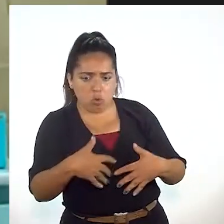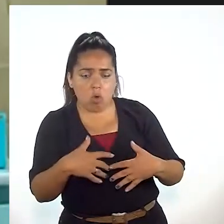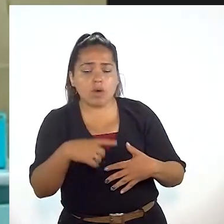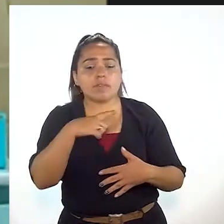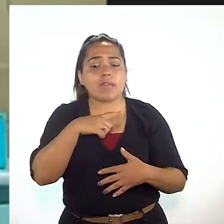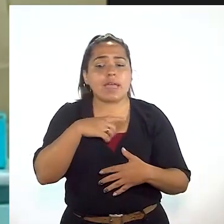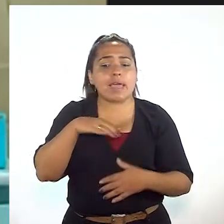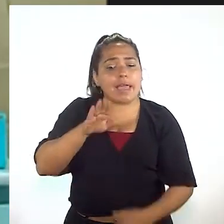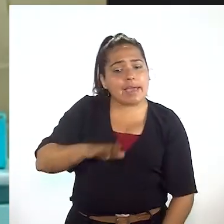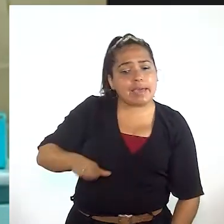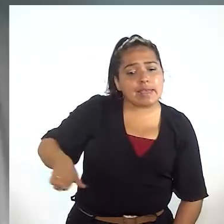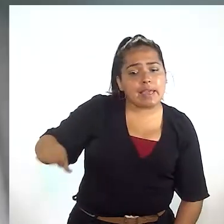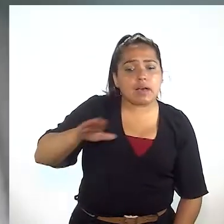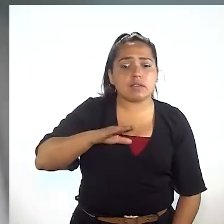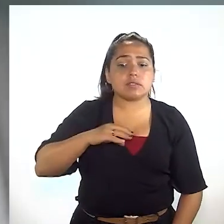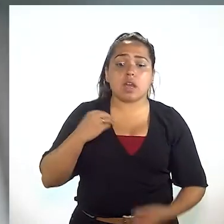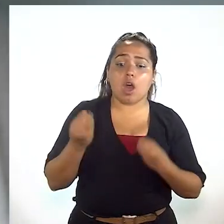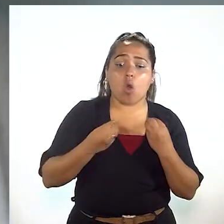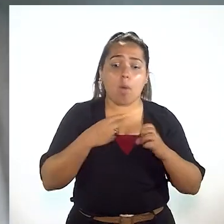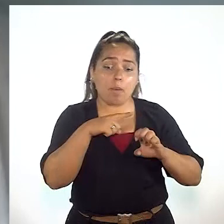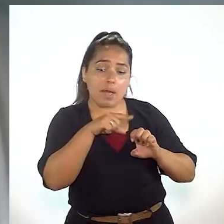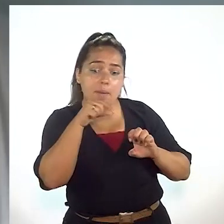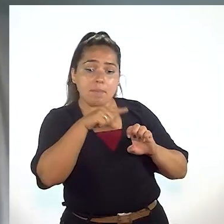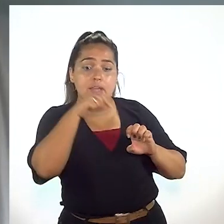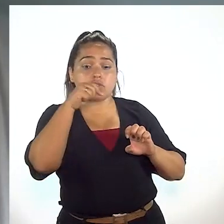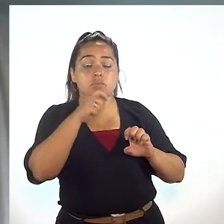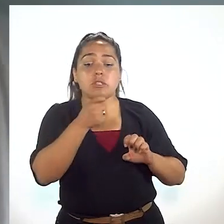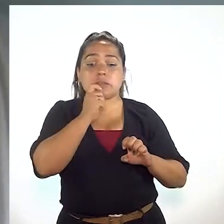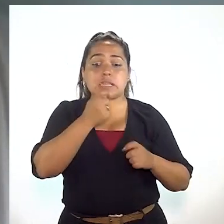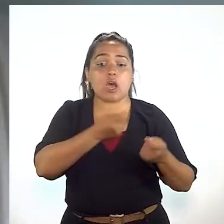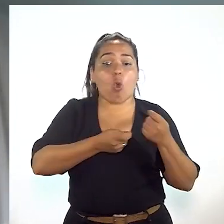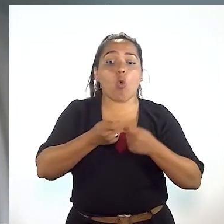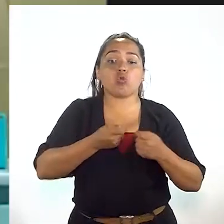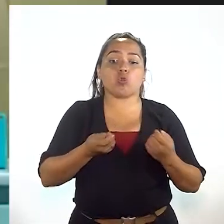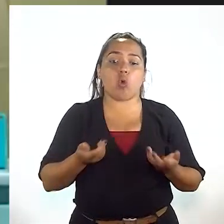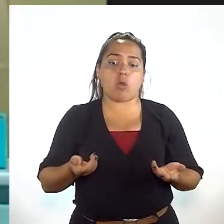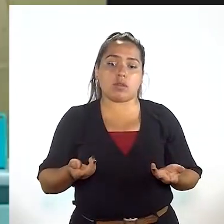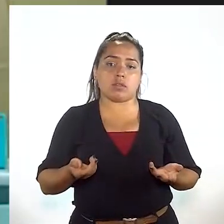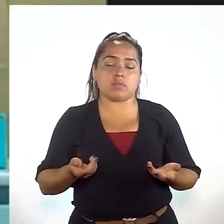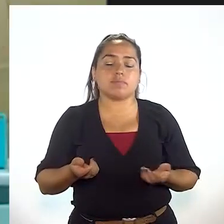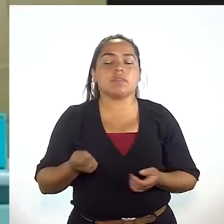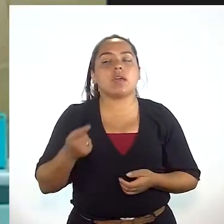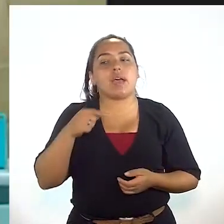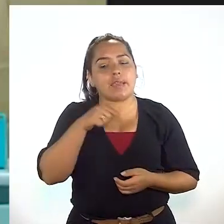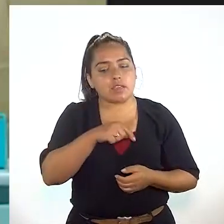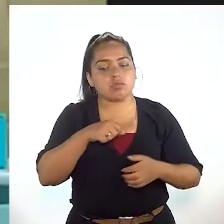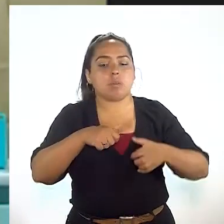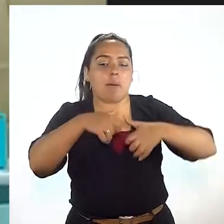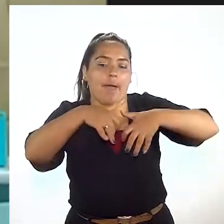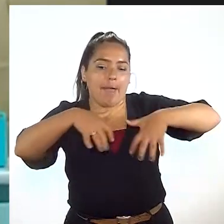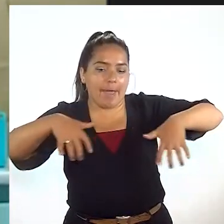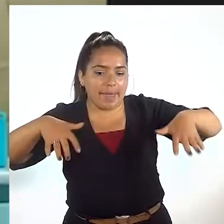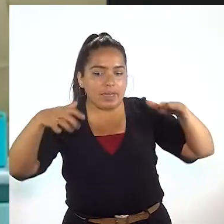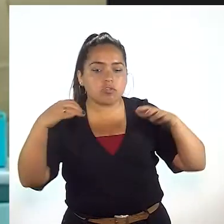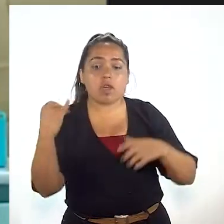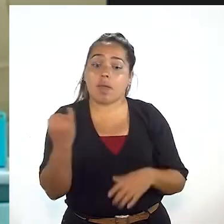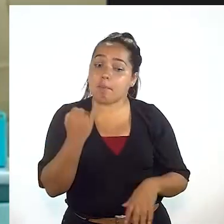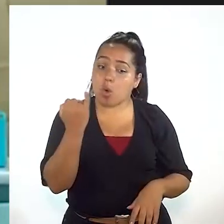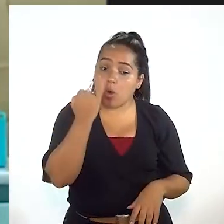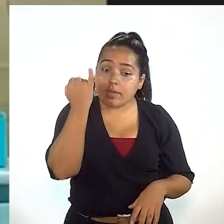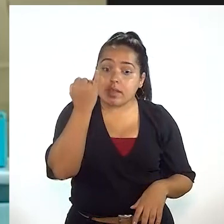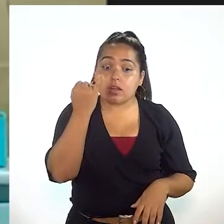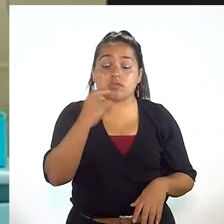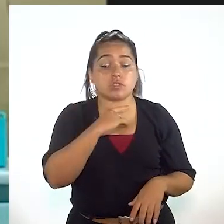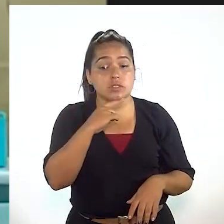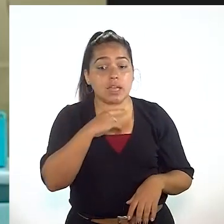pode misturar as finanças do nosso empreendimento sem controle. E